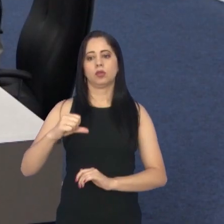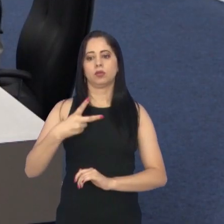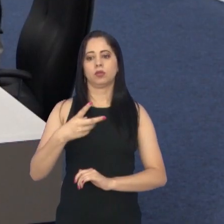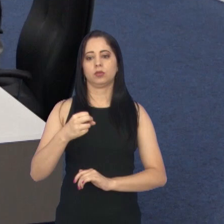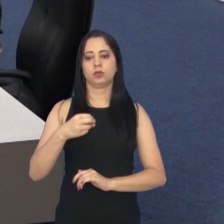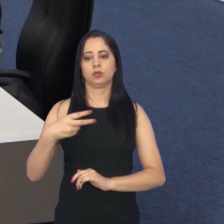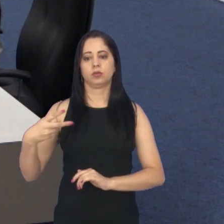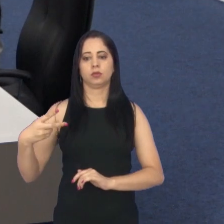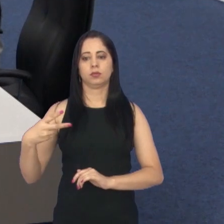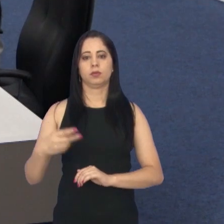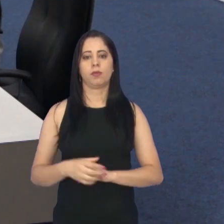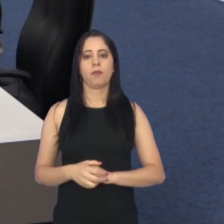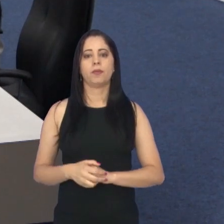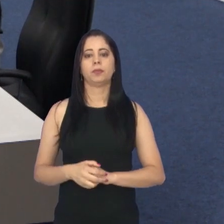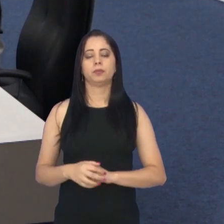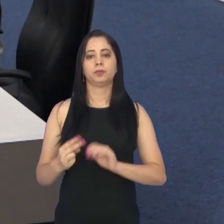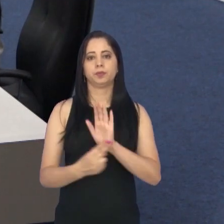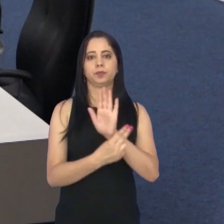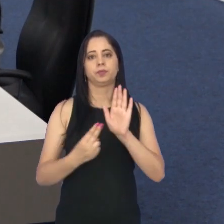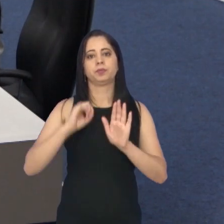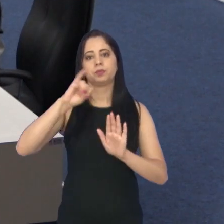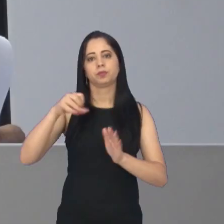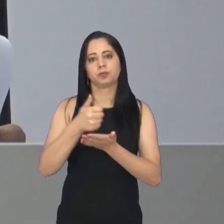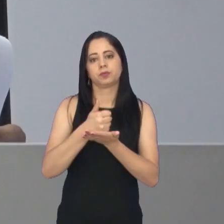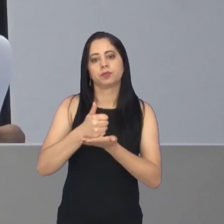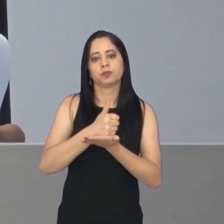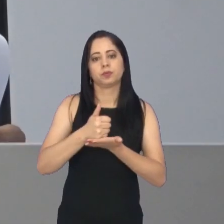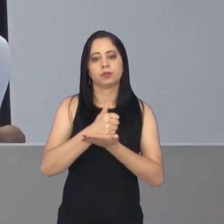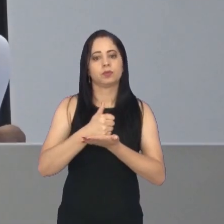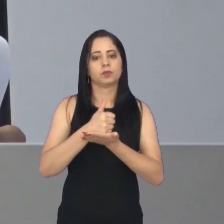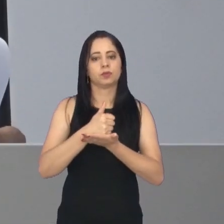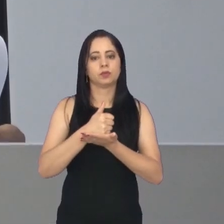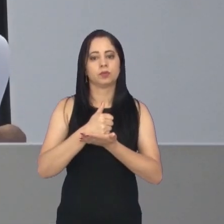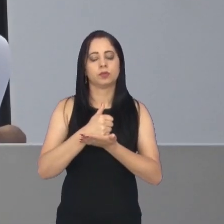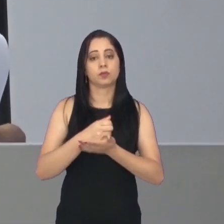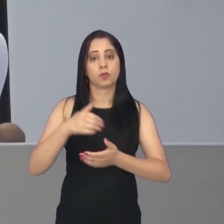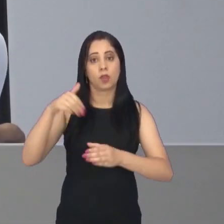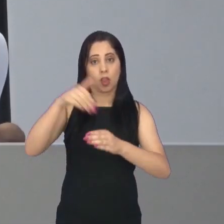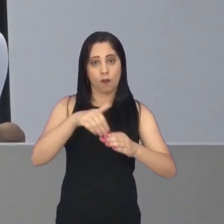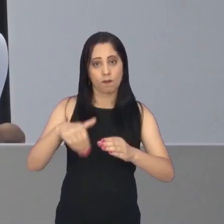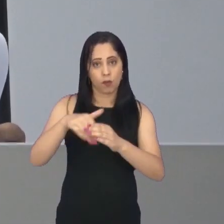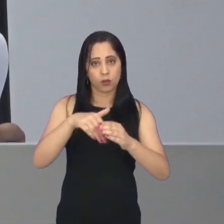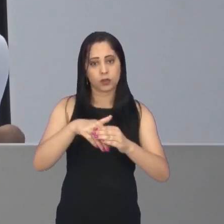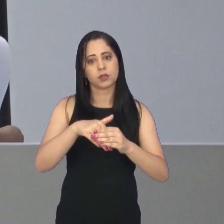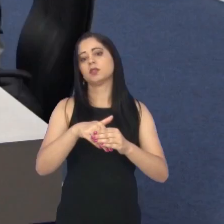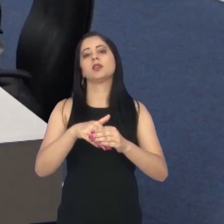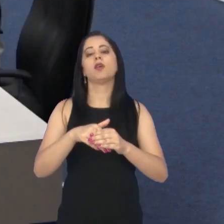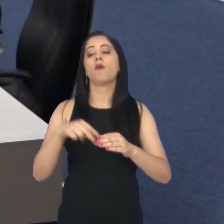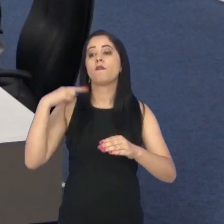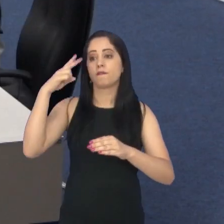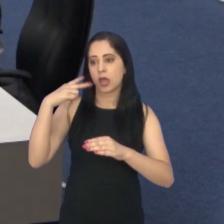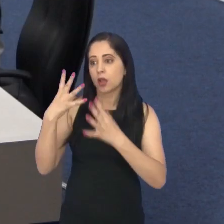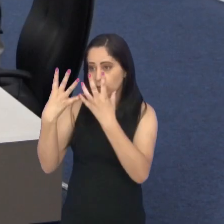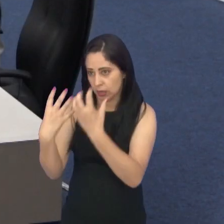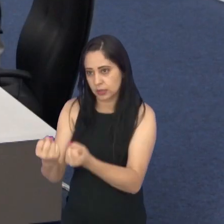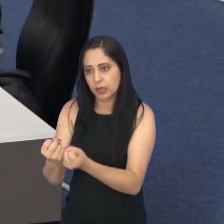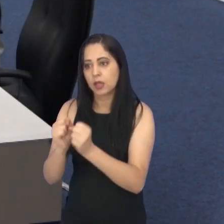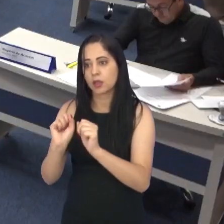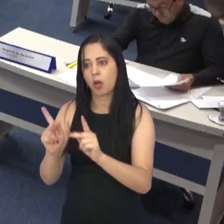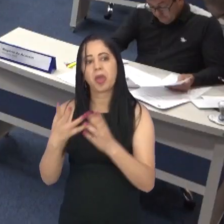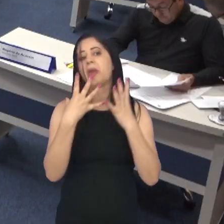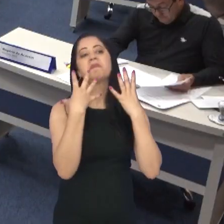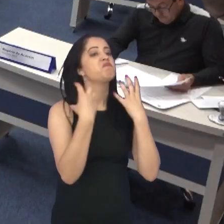229/2022, de autoria do vereador Júnior da Farmácia. Em votação, o processo. Vereadores favoráveis permaneçam em comissão, os